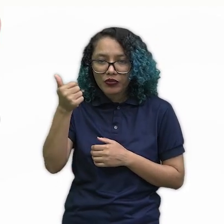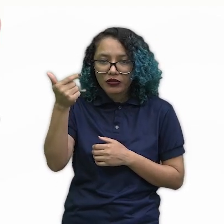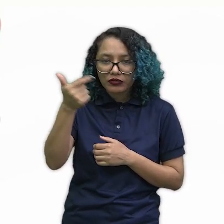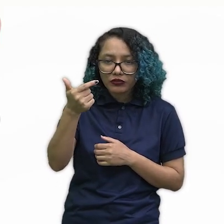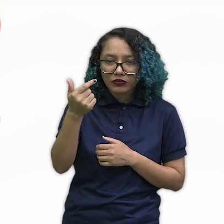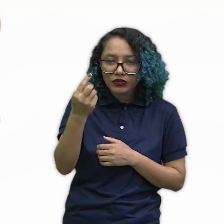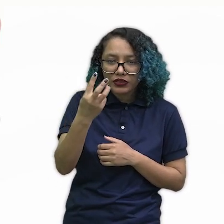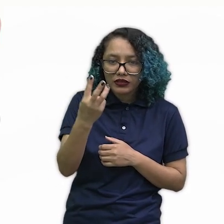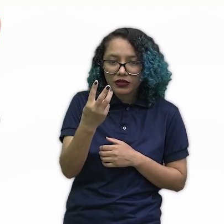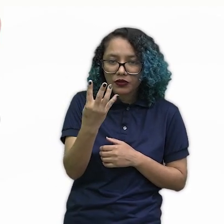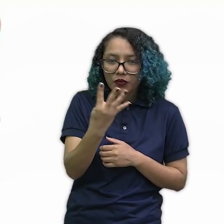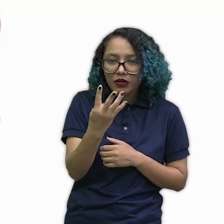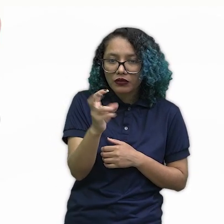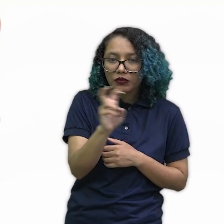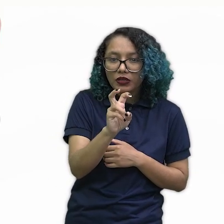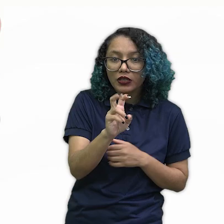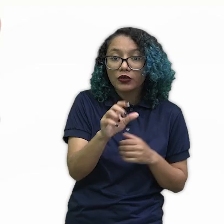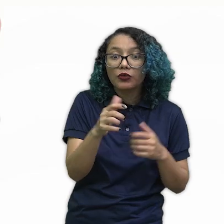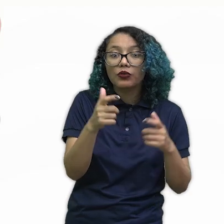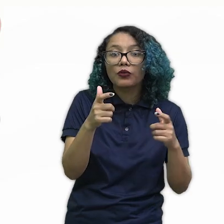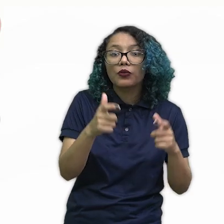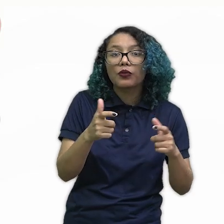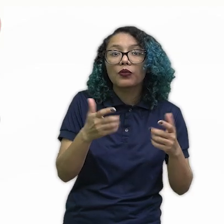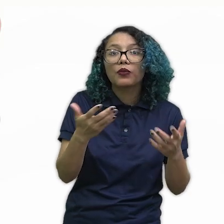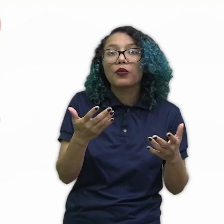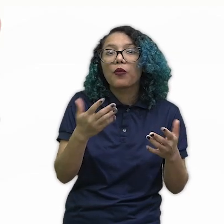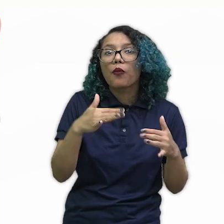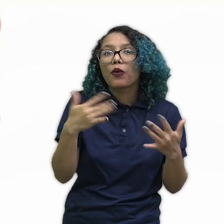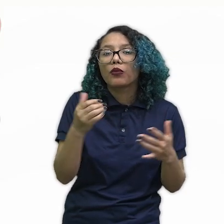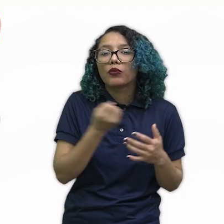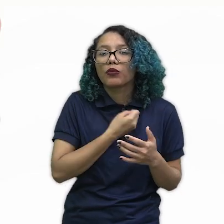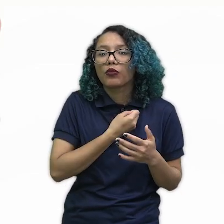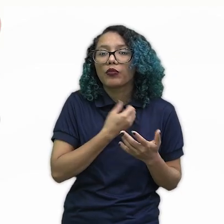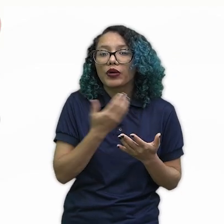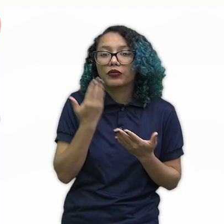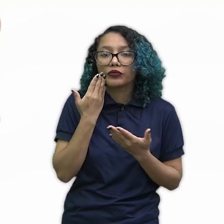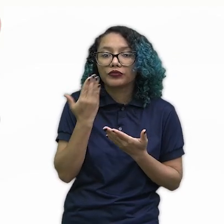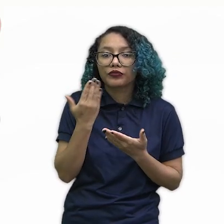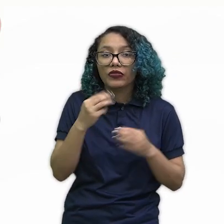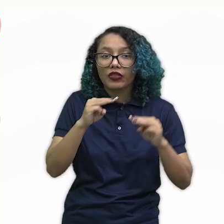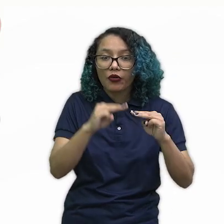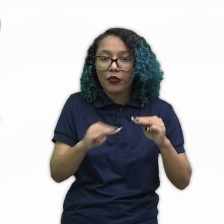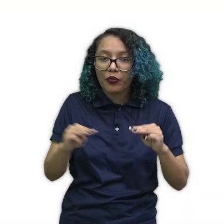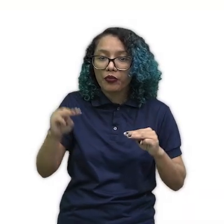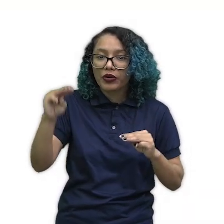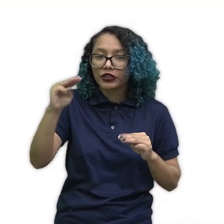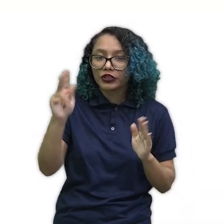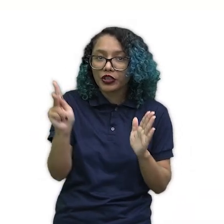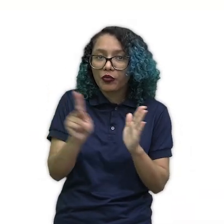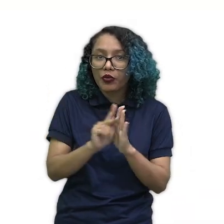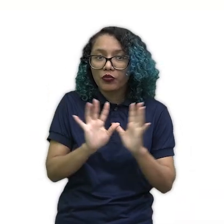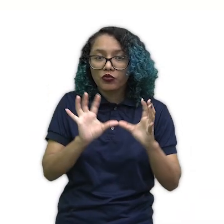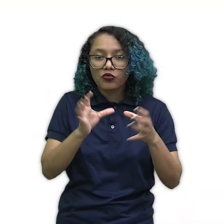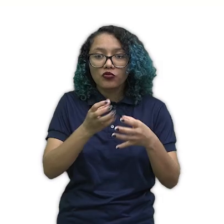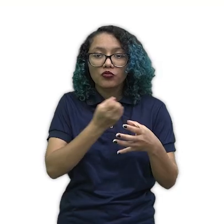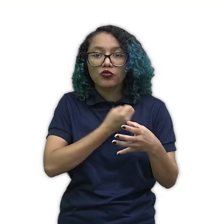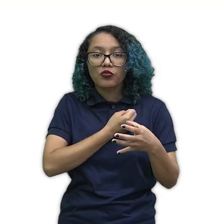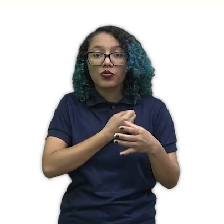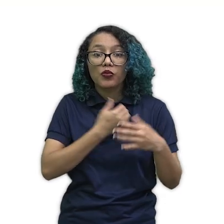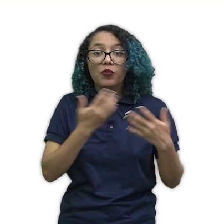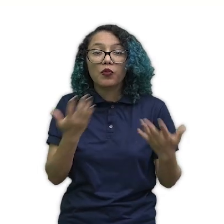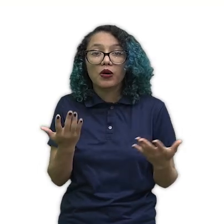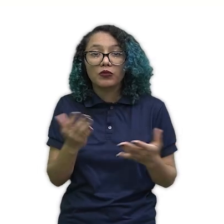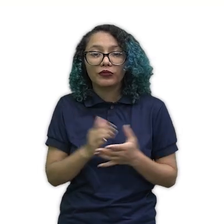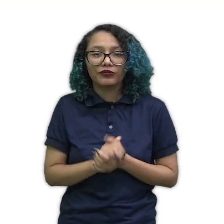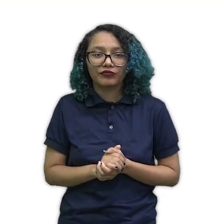terceiro, quarto, quinto elemento, ok? Então, a mediana desse conjunto de elementos